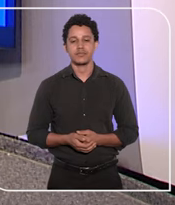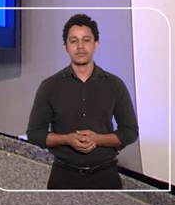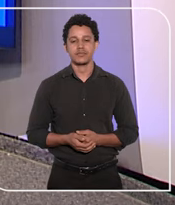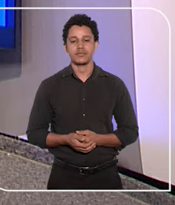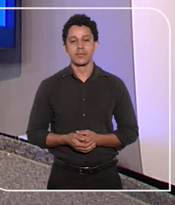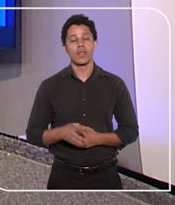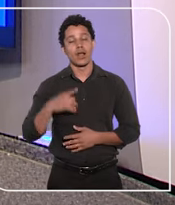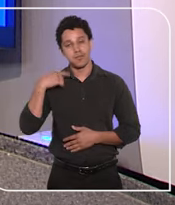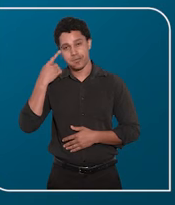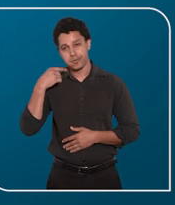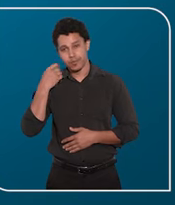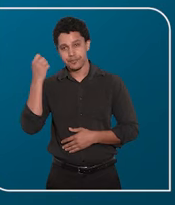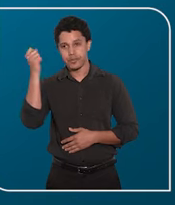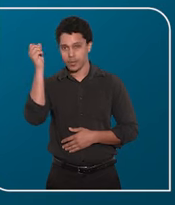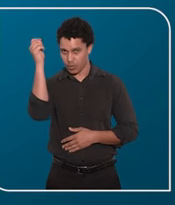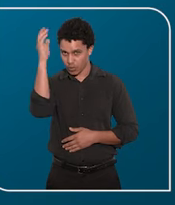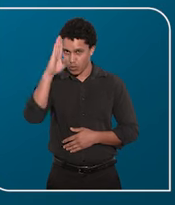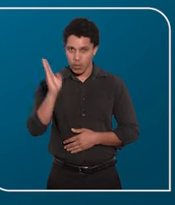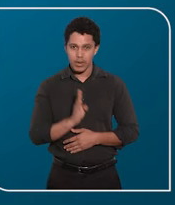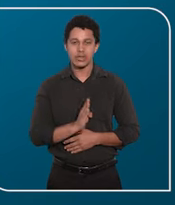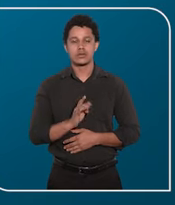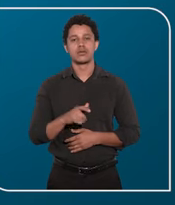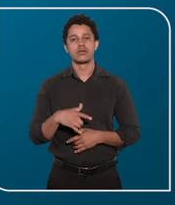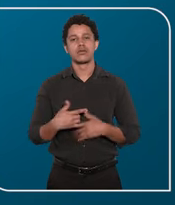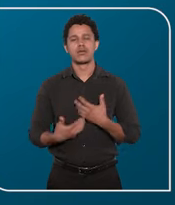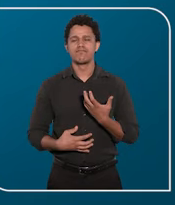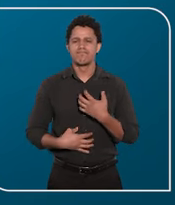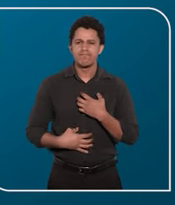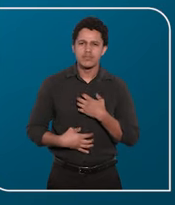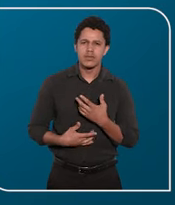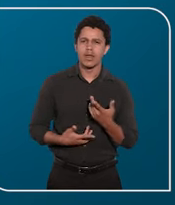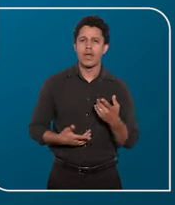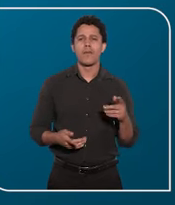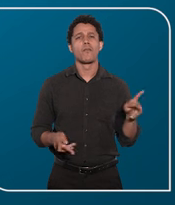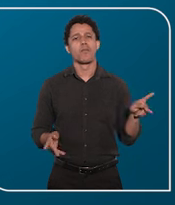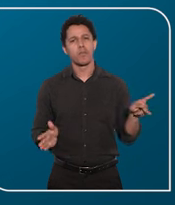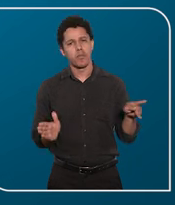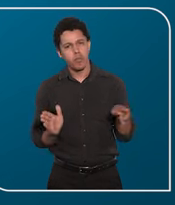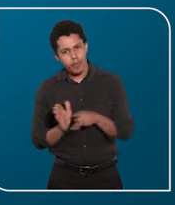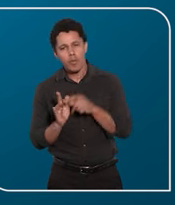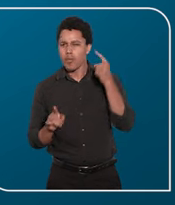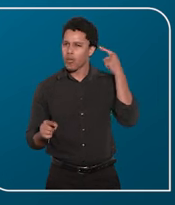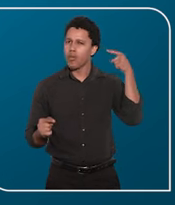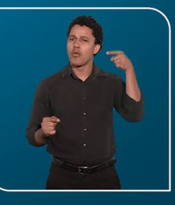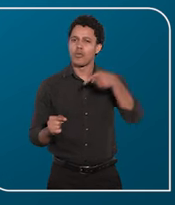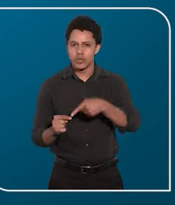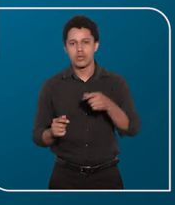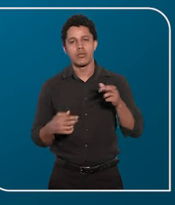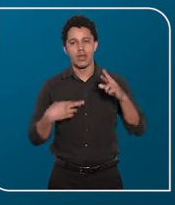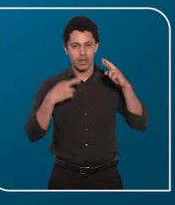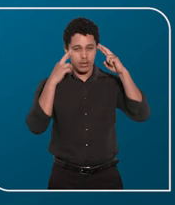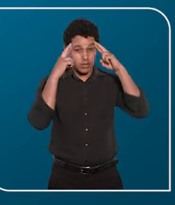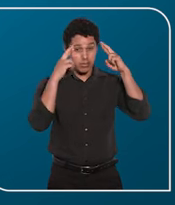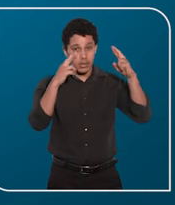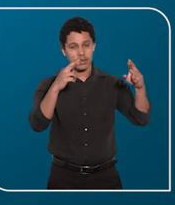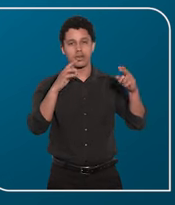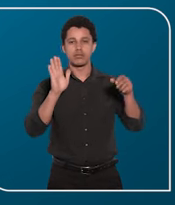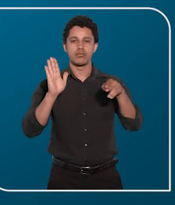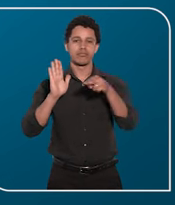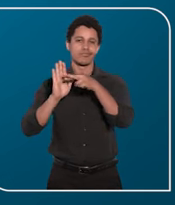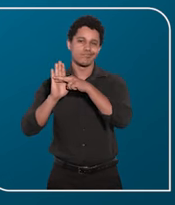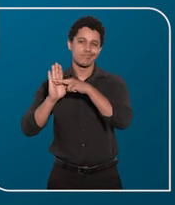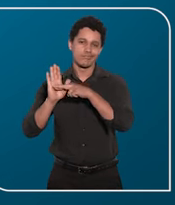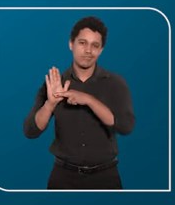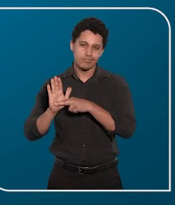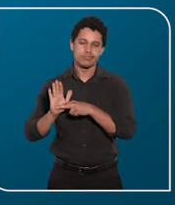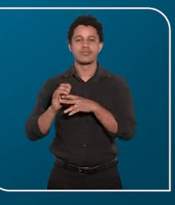Brasil, ela se alcança de uma maneira bem objetiva, respeitando requisitos. E aí é